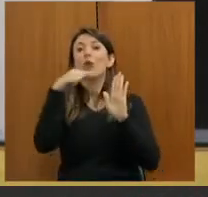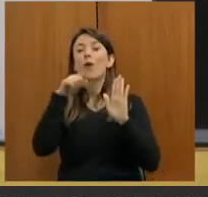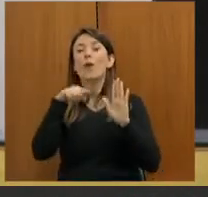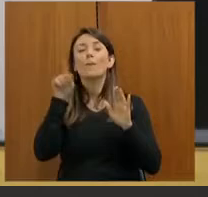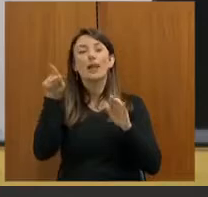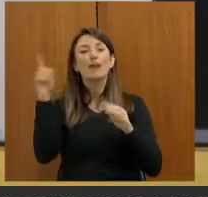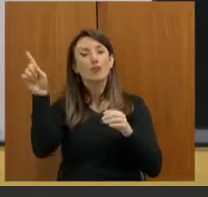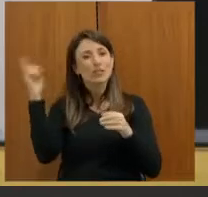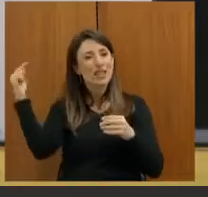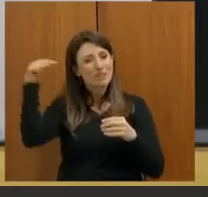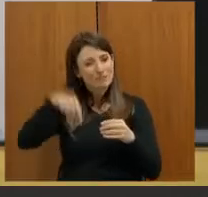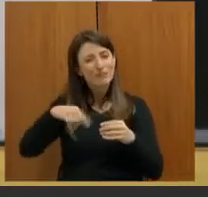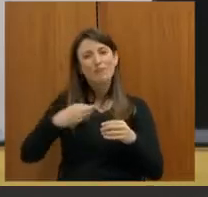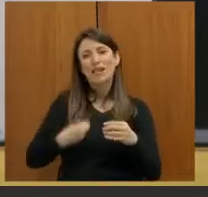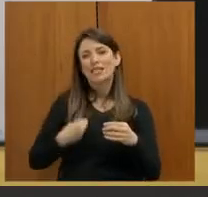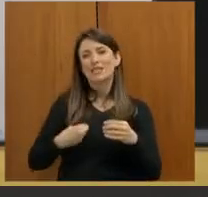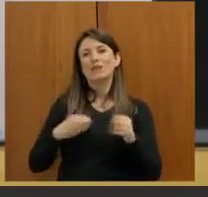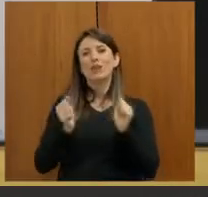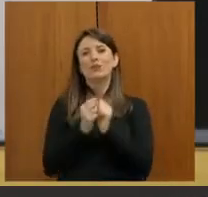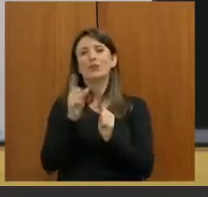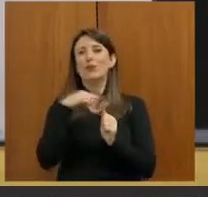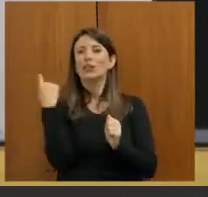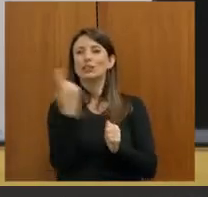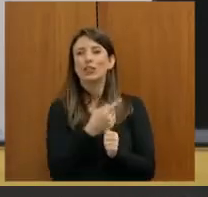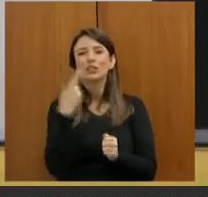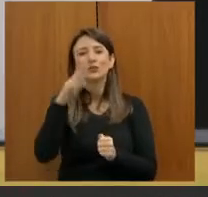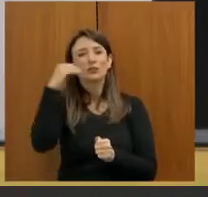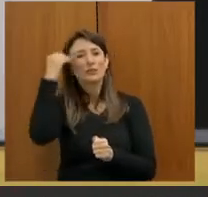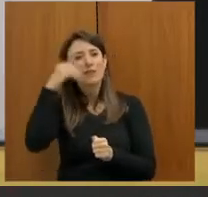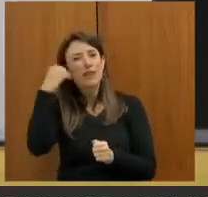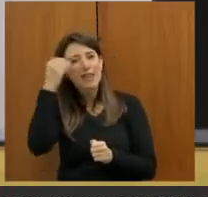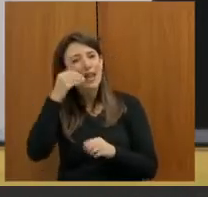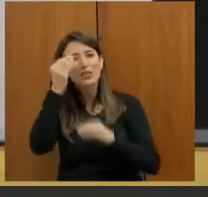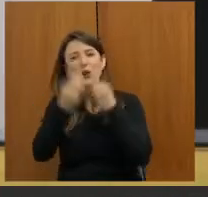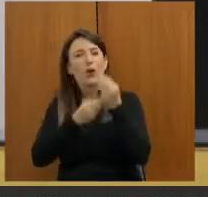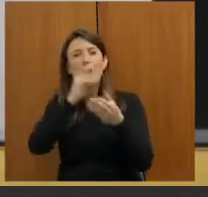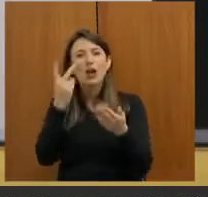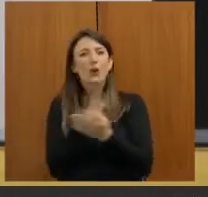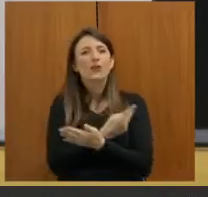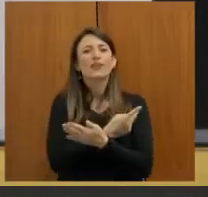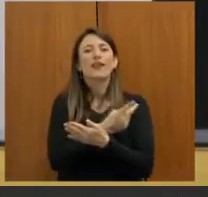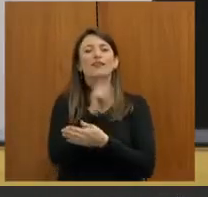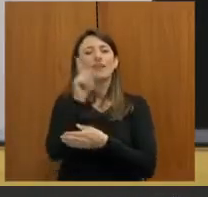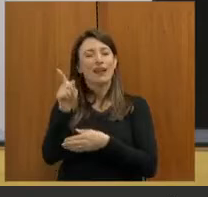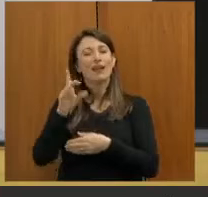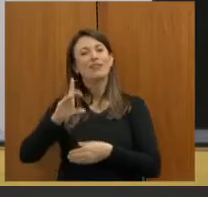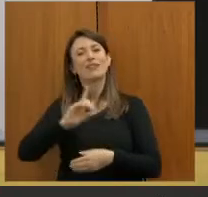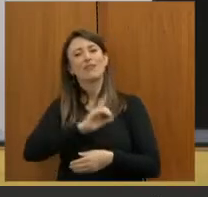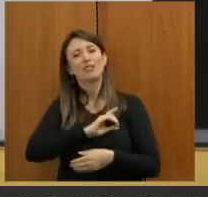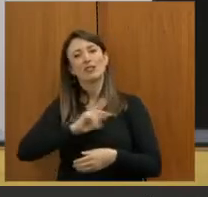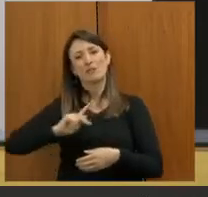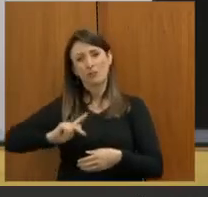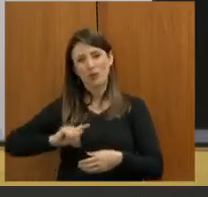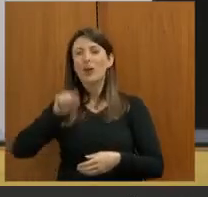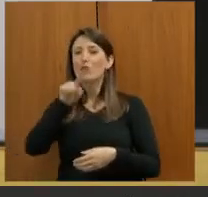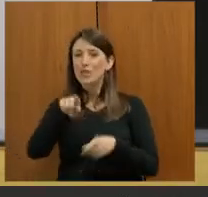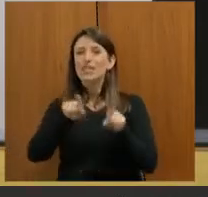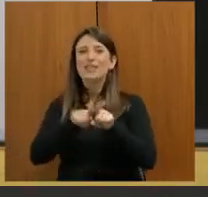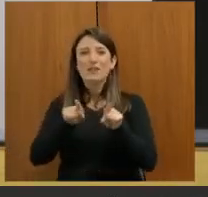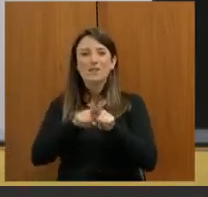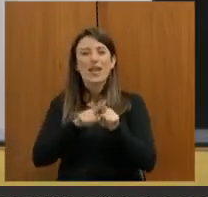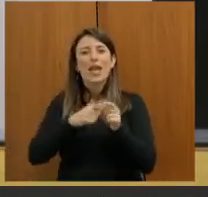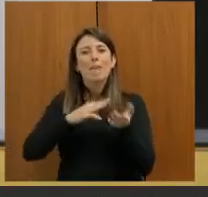conosco também um pouquinho da sua vivência um pouquinho das experiências lá na Defensoria Pública a senhora que também é membro membro